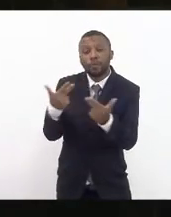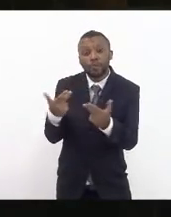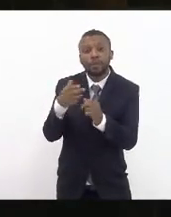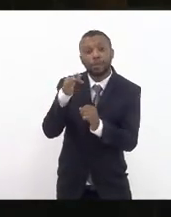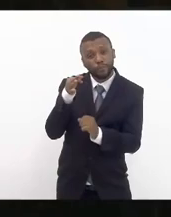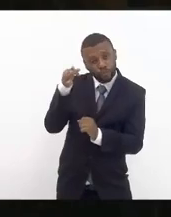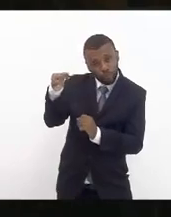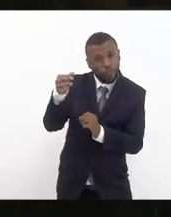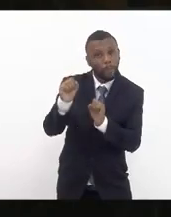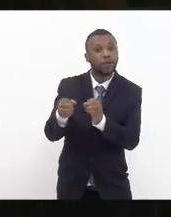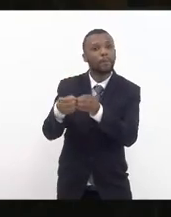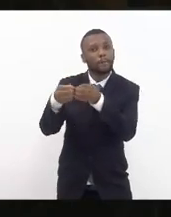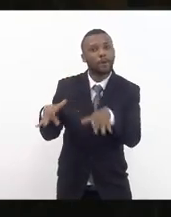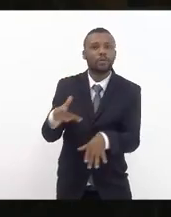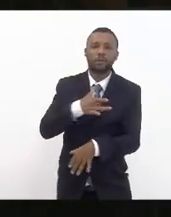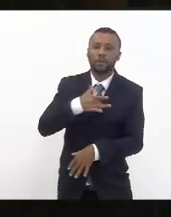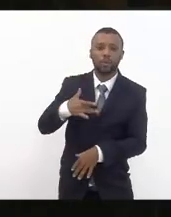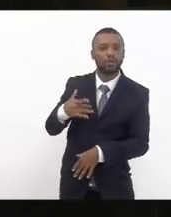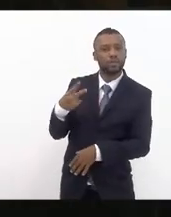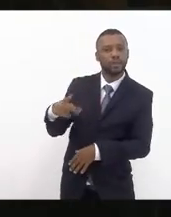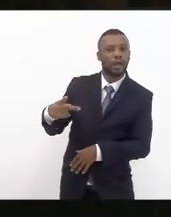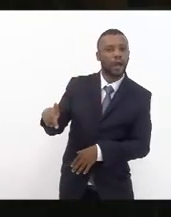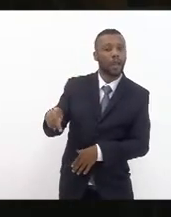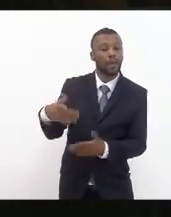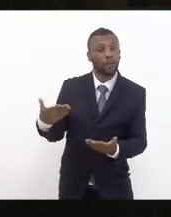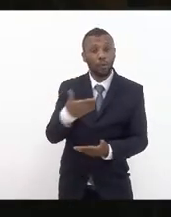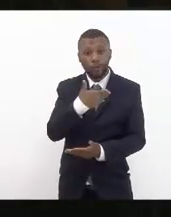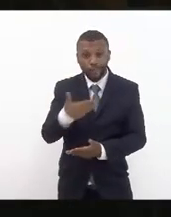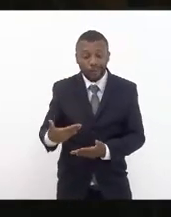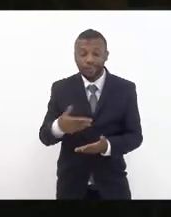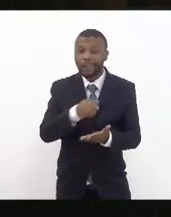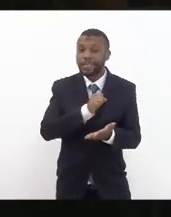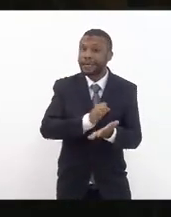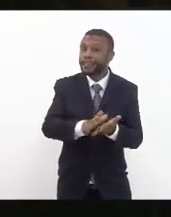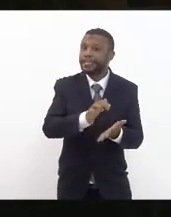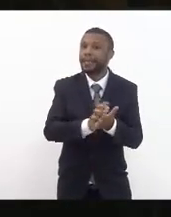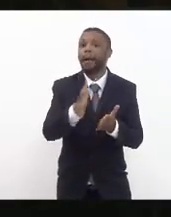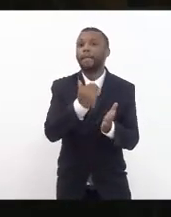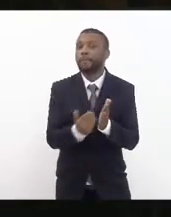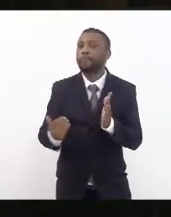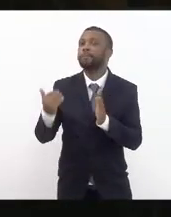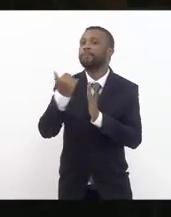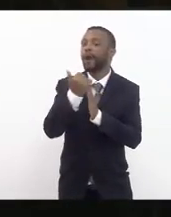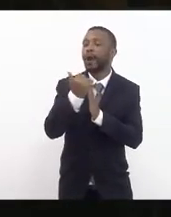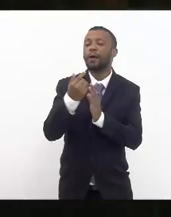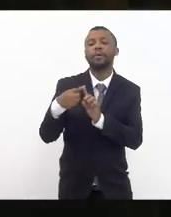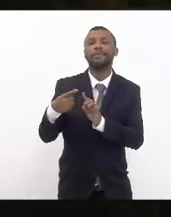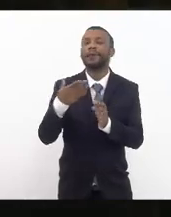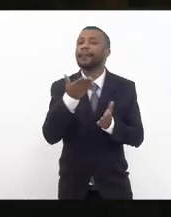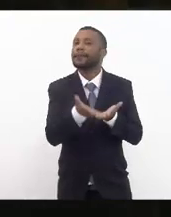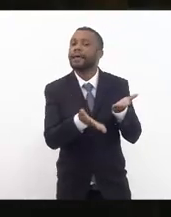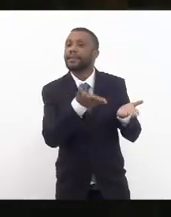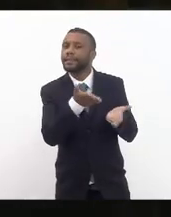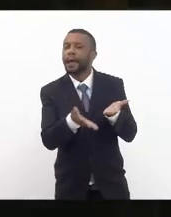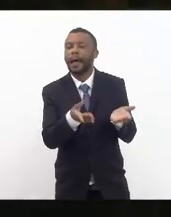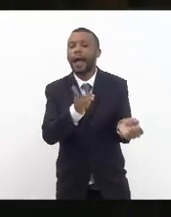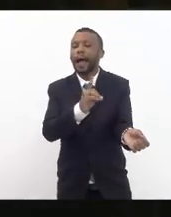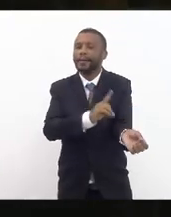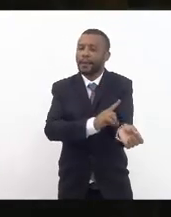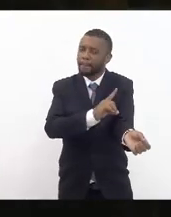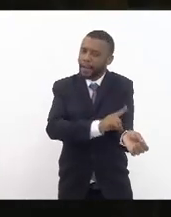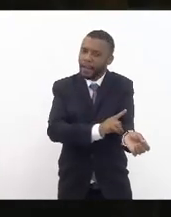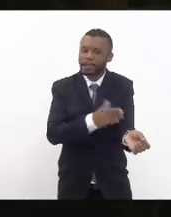vai causar prejuízo à saúde dela. E o poder público vai gastar ainda mais, porque você vai tratar da questão da diabetes